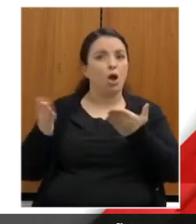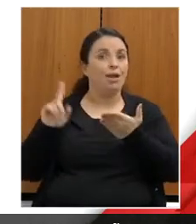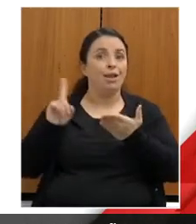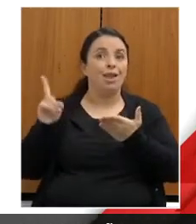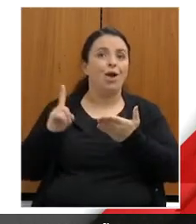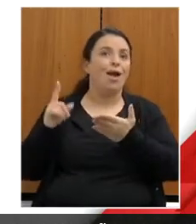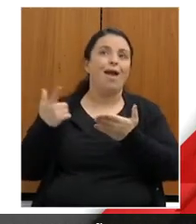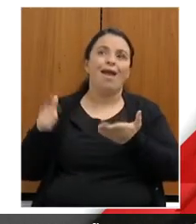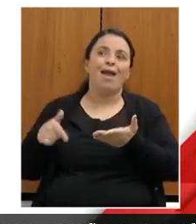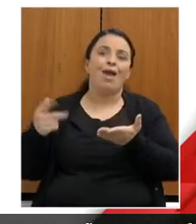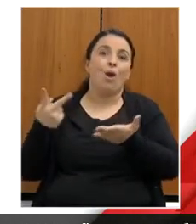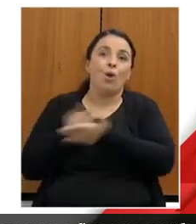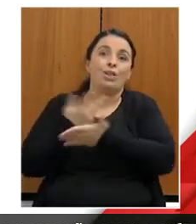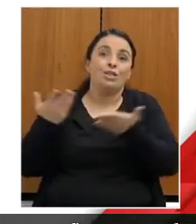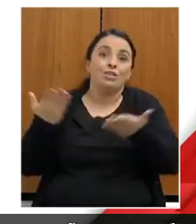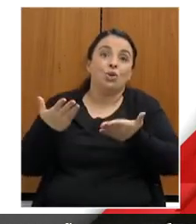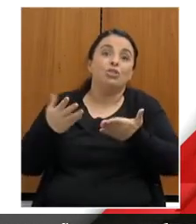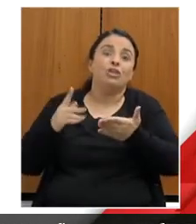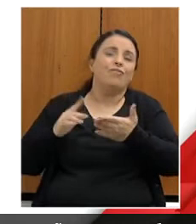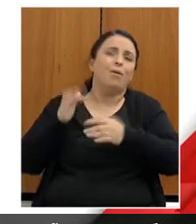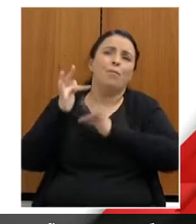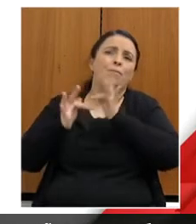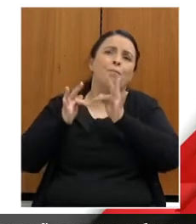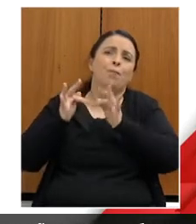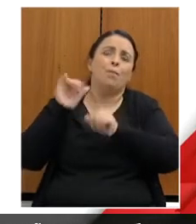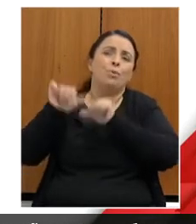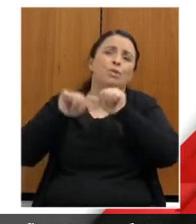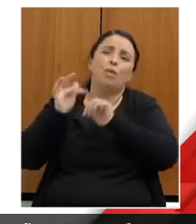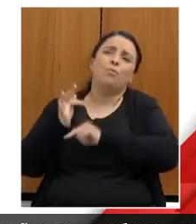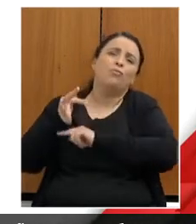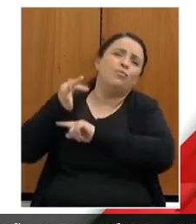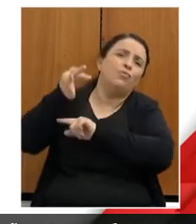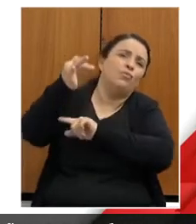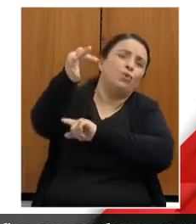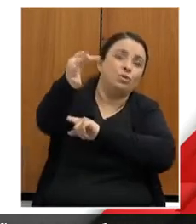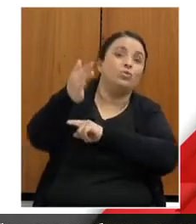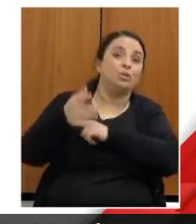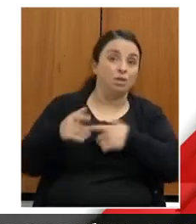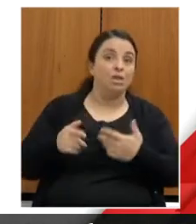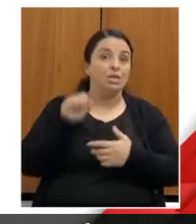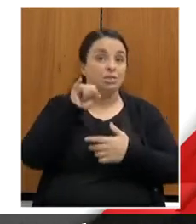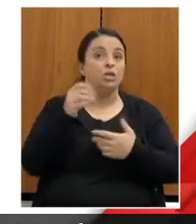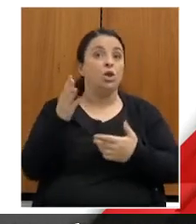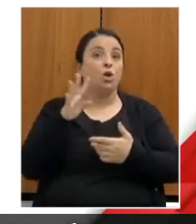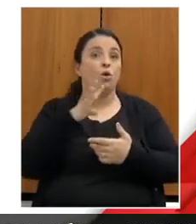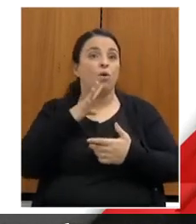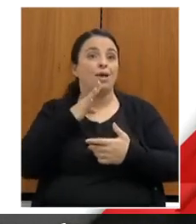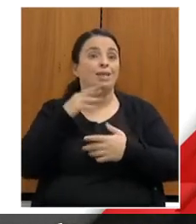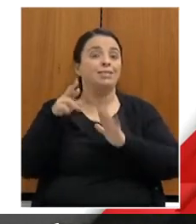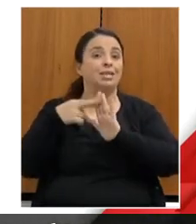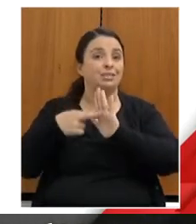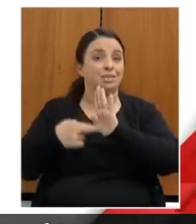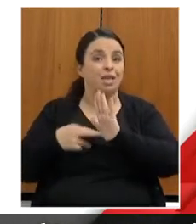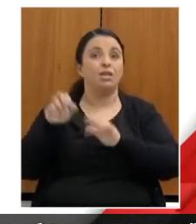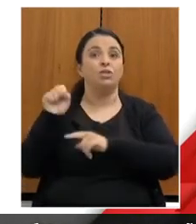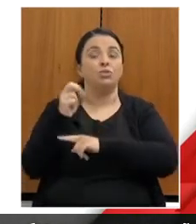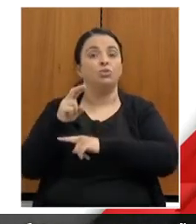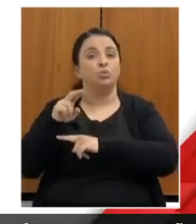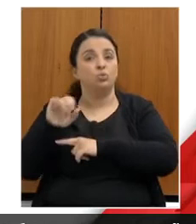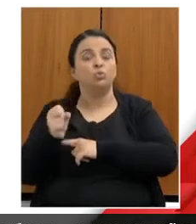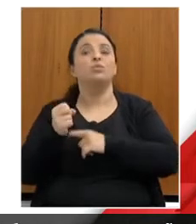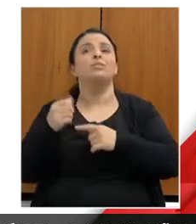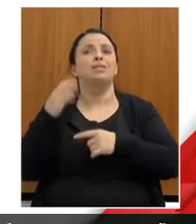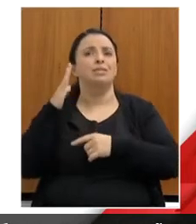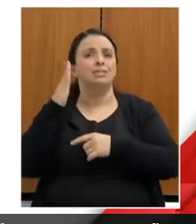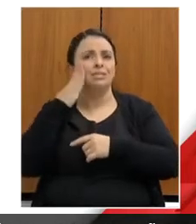hospital, mas é algo que muda. E quem conhece bem as diretrizes do SUS, é exatamente o que o SUS tem como base, que